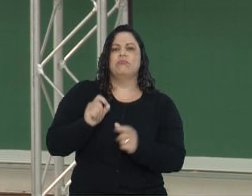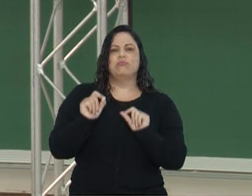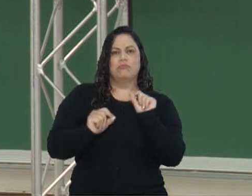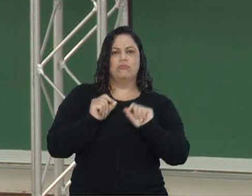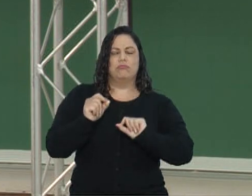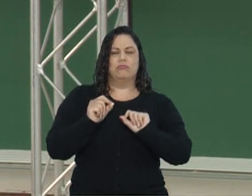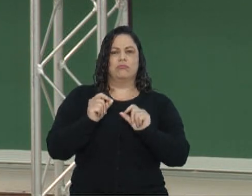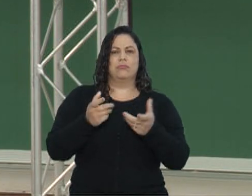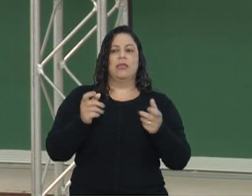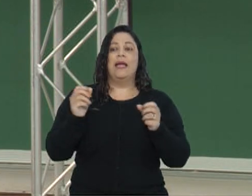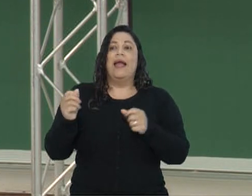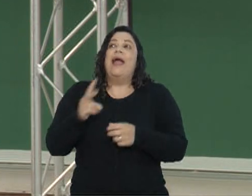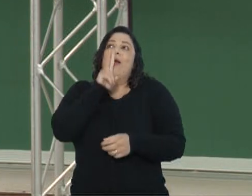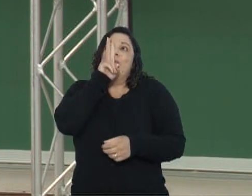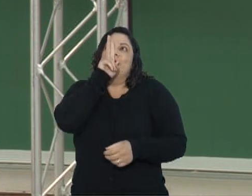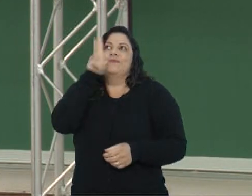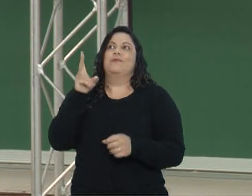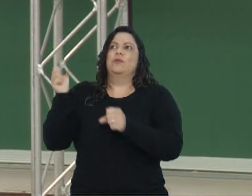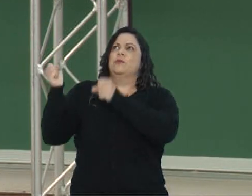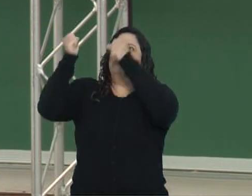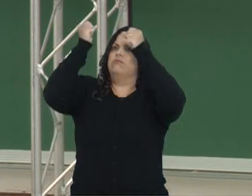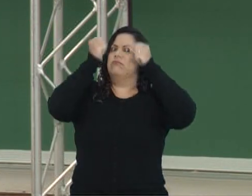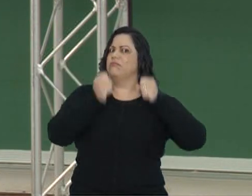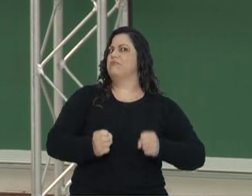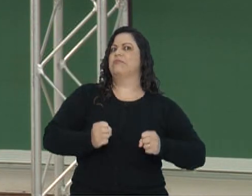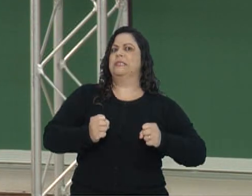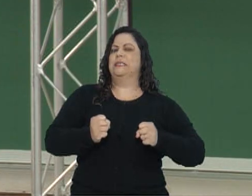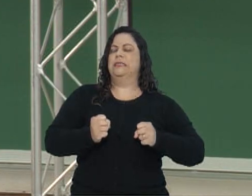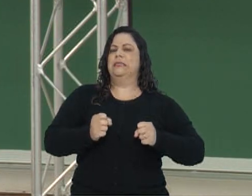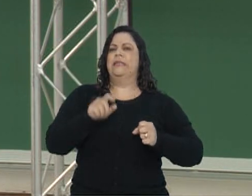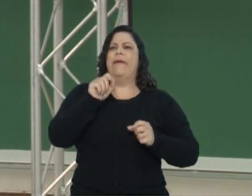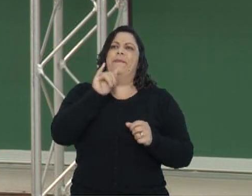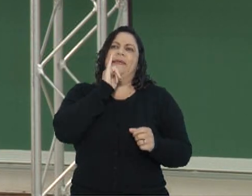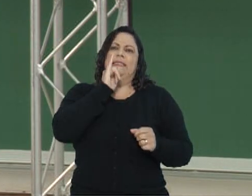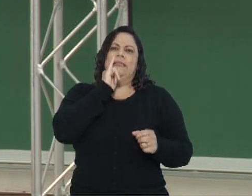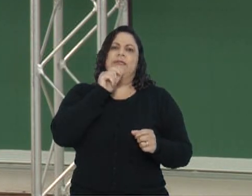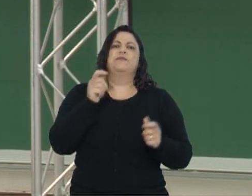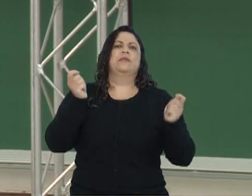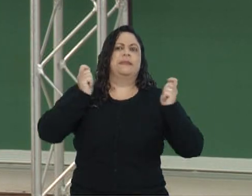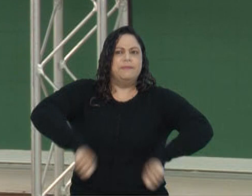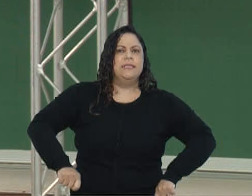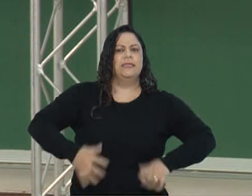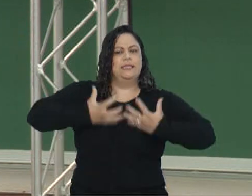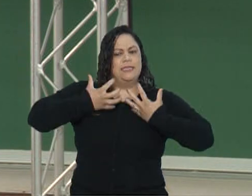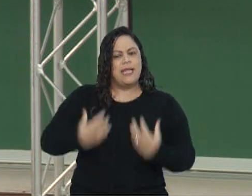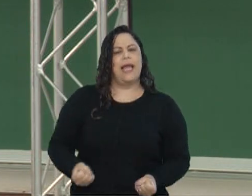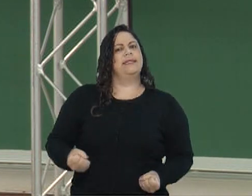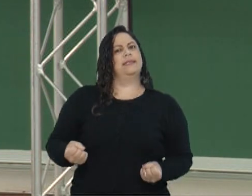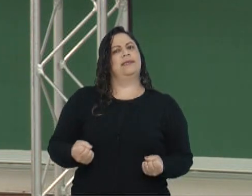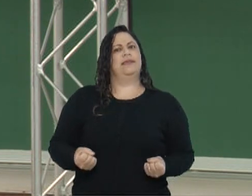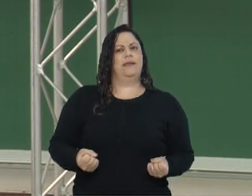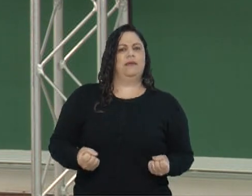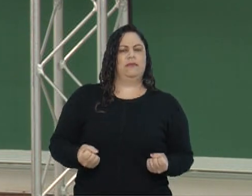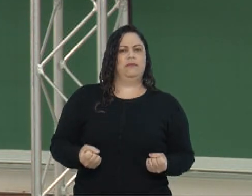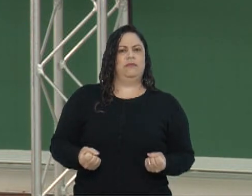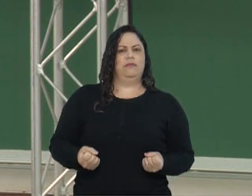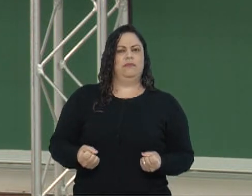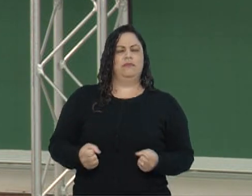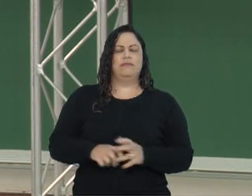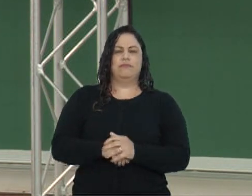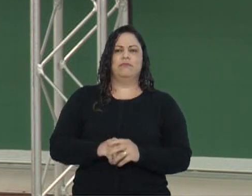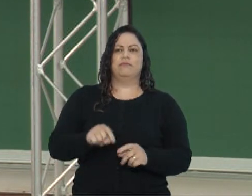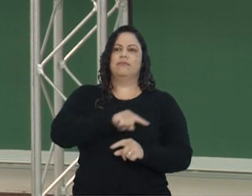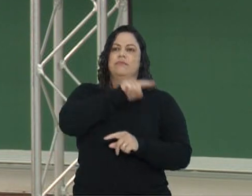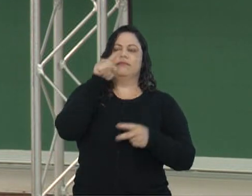vem, né, bem goela abaixo, digamos assim. O totalitarismo também é uma força que é imposta, mas é